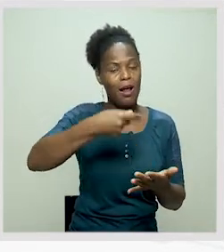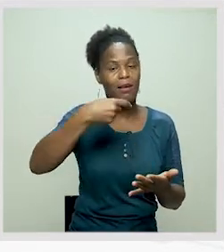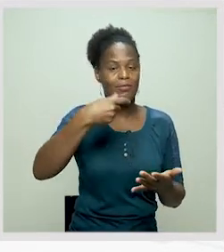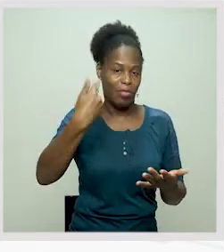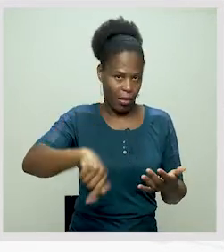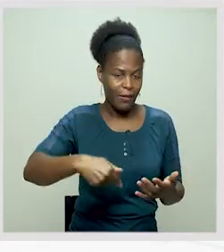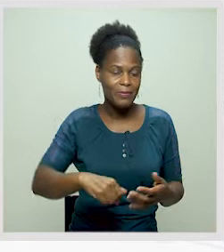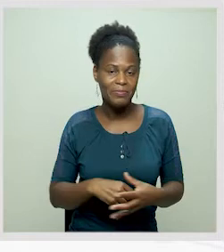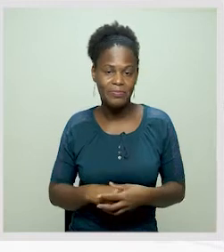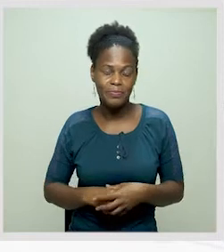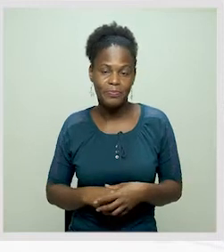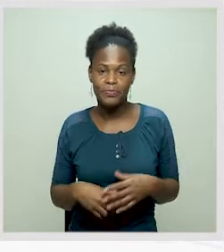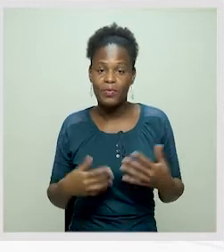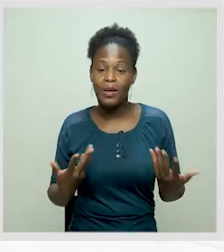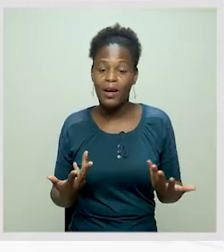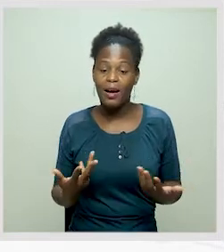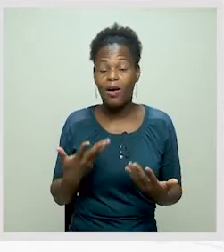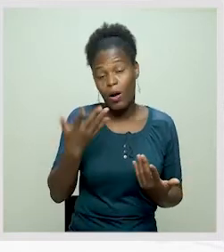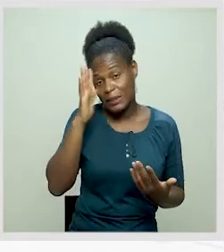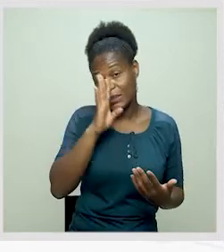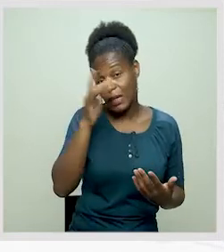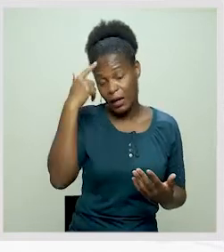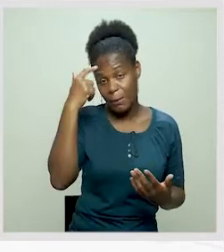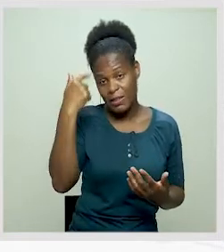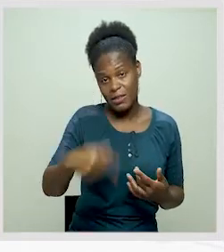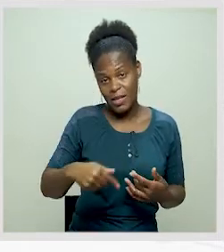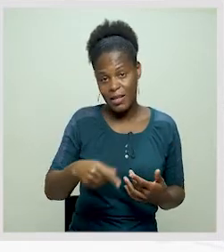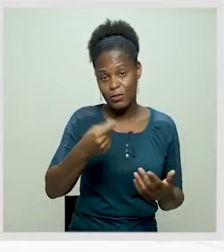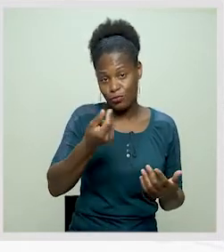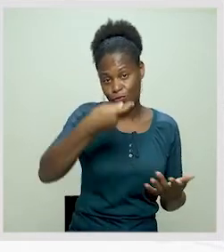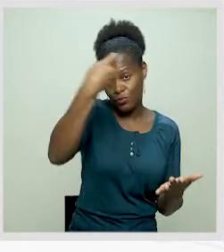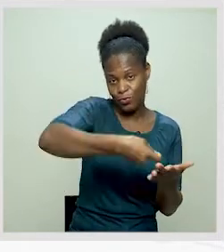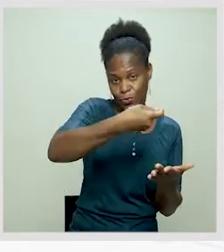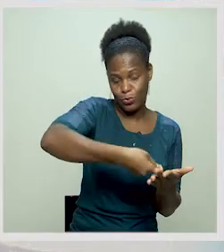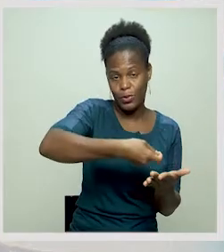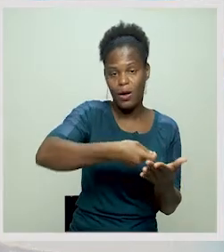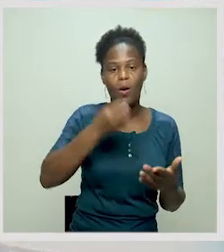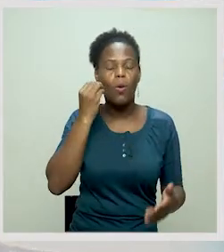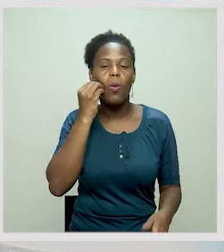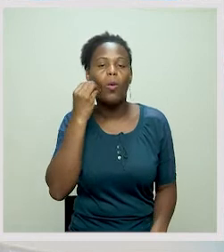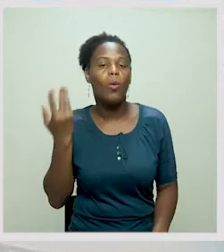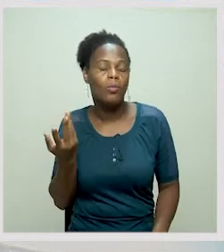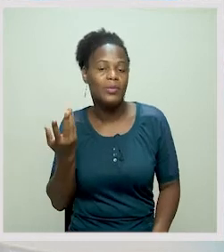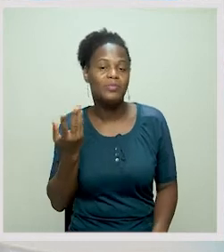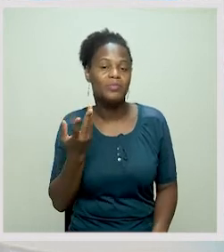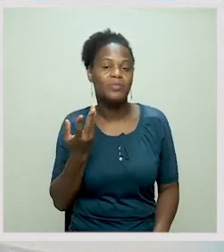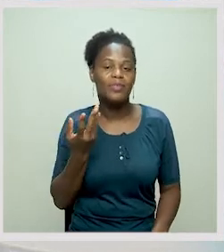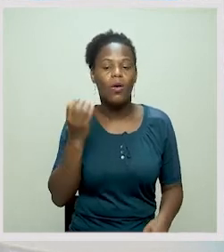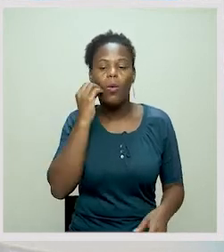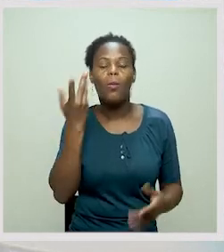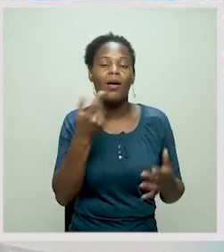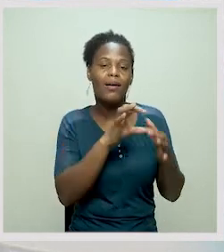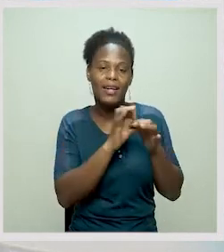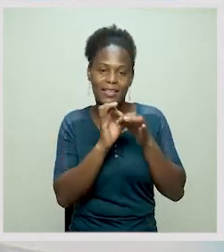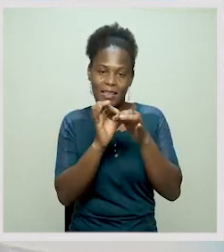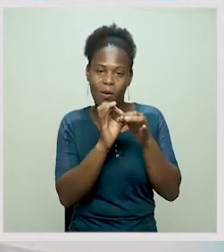o investimento. Tendo essa capacidade de financiar o investimento, como é que é a